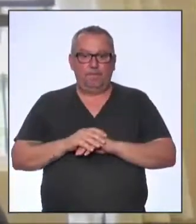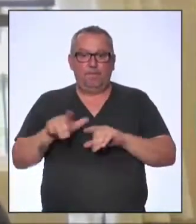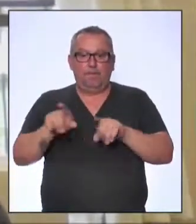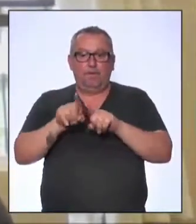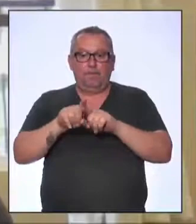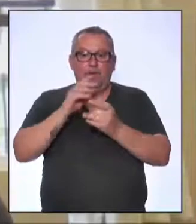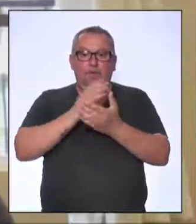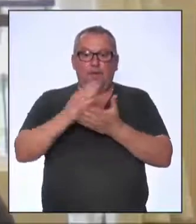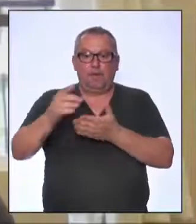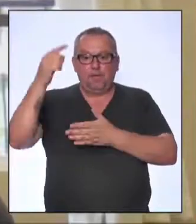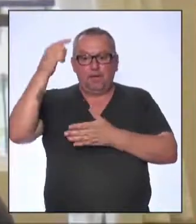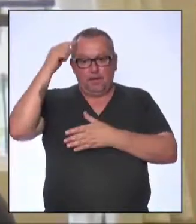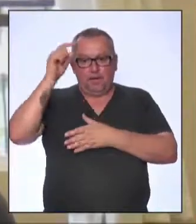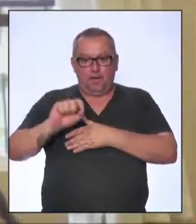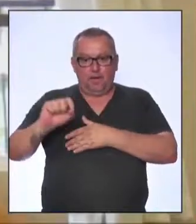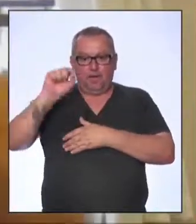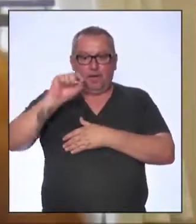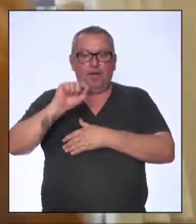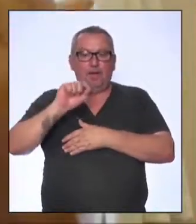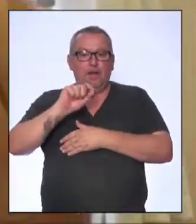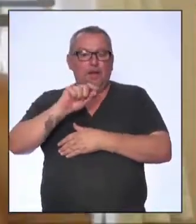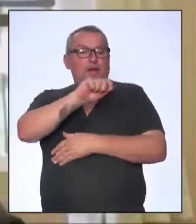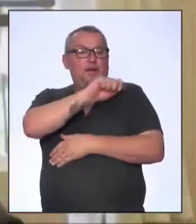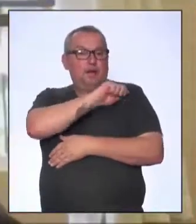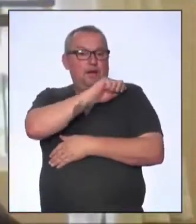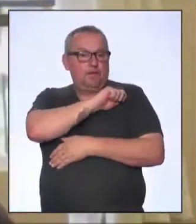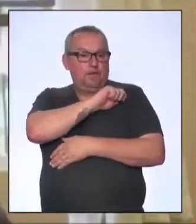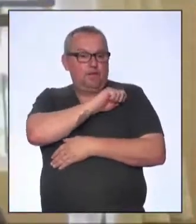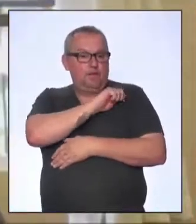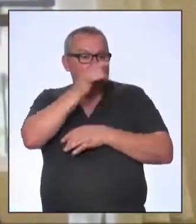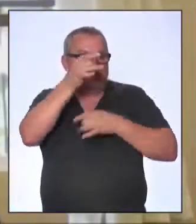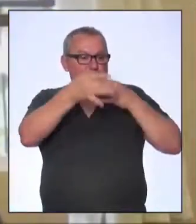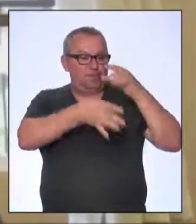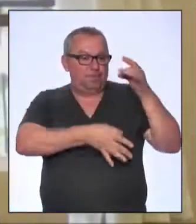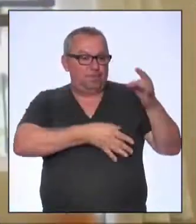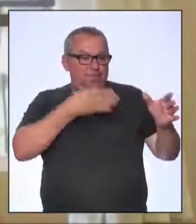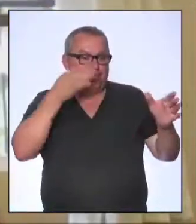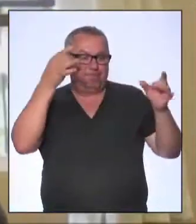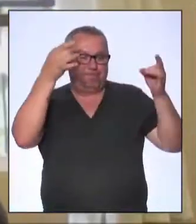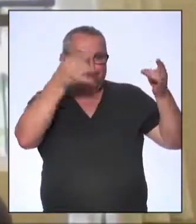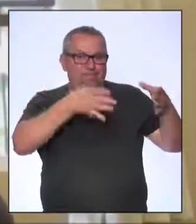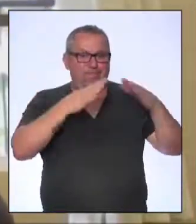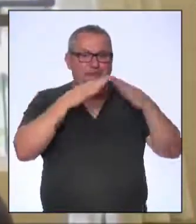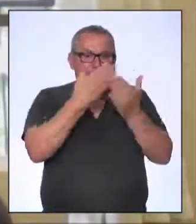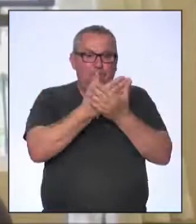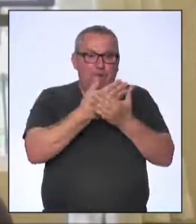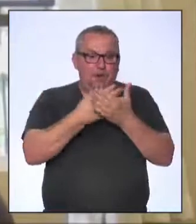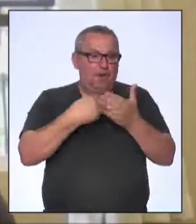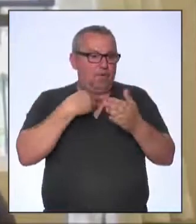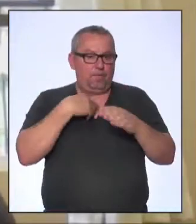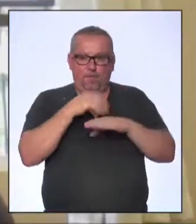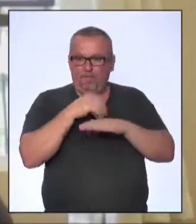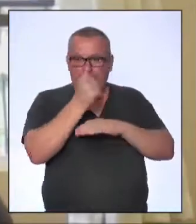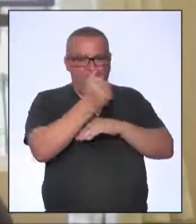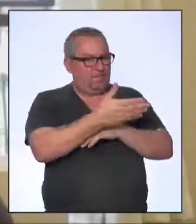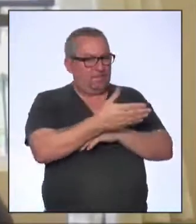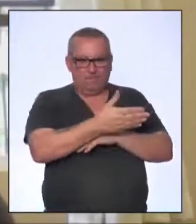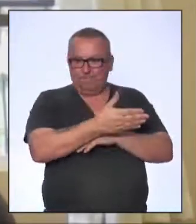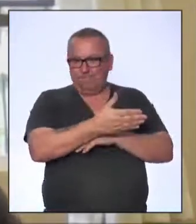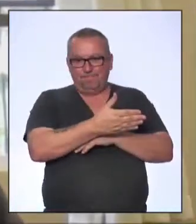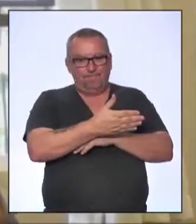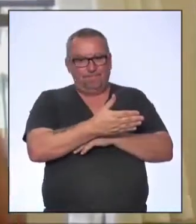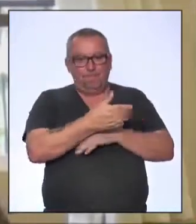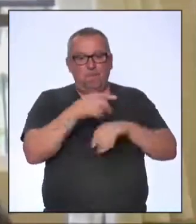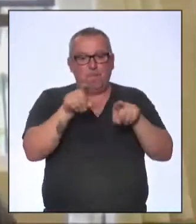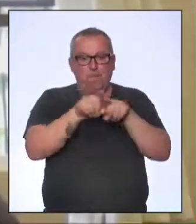começar a pensar também nesses alunos em questão do abandono, de evasão. Ninguém pode ficar de fora, porque, assim, lógico,